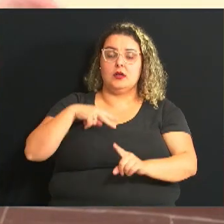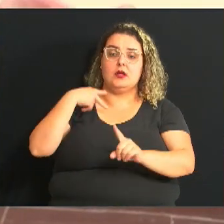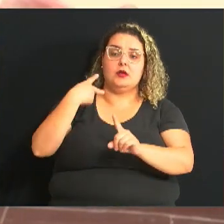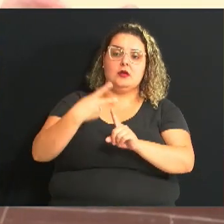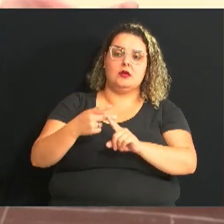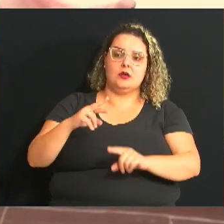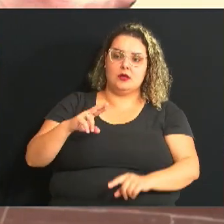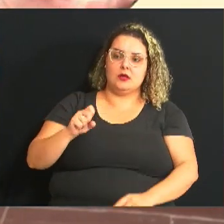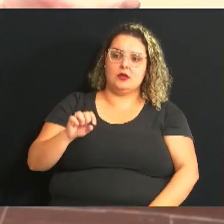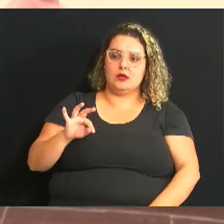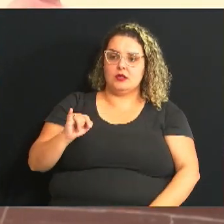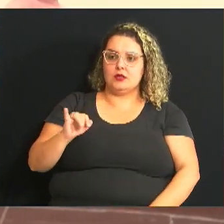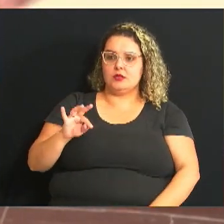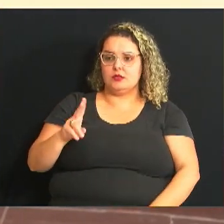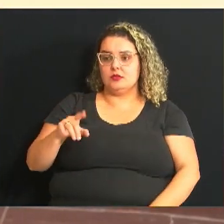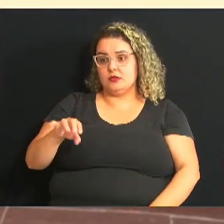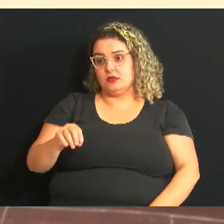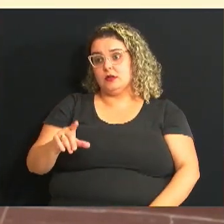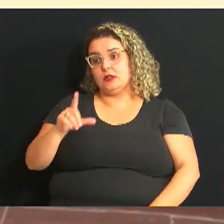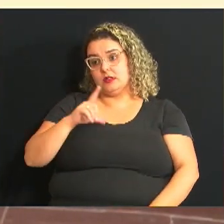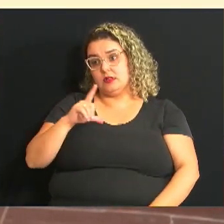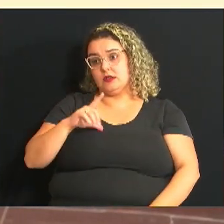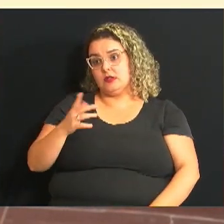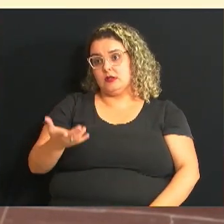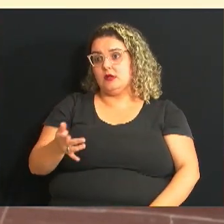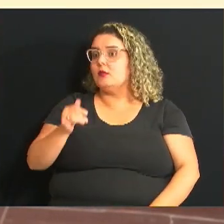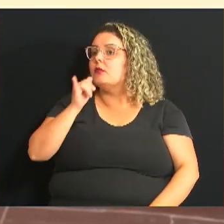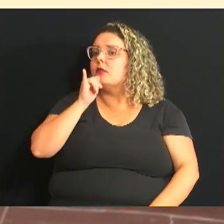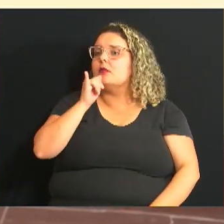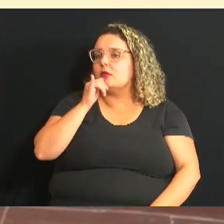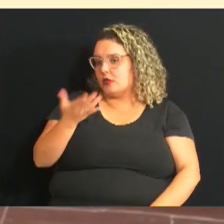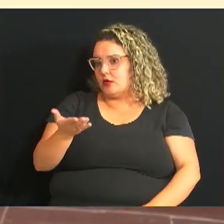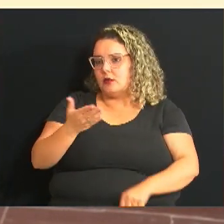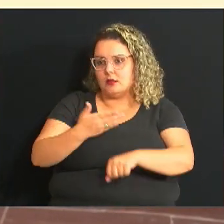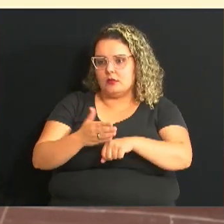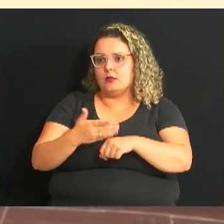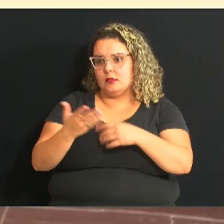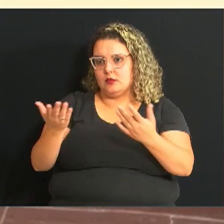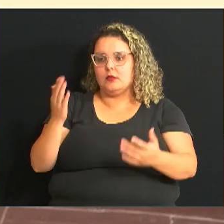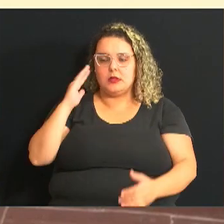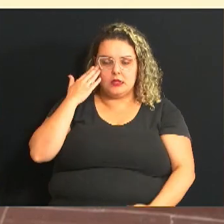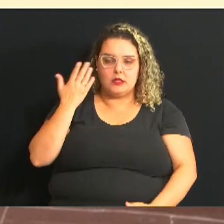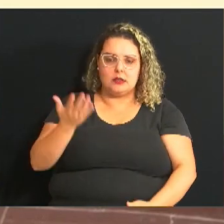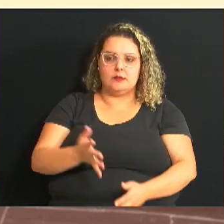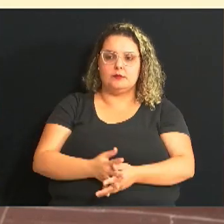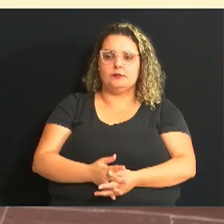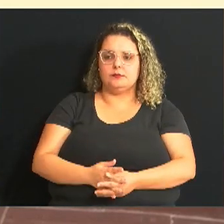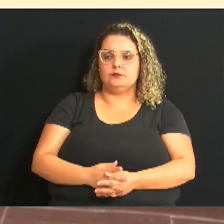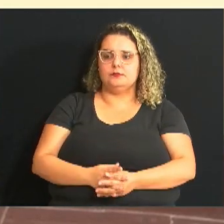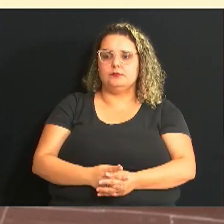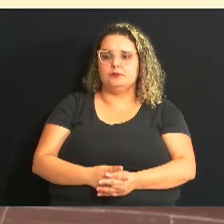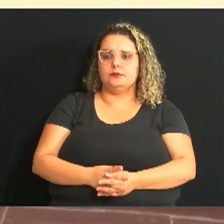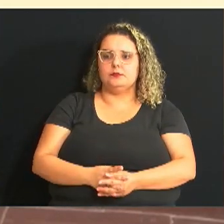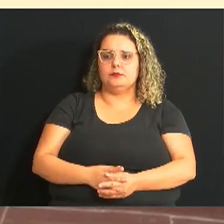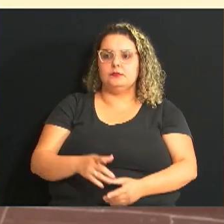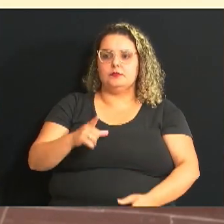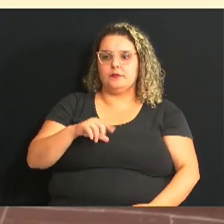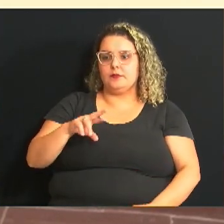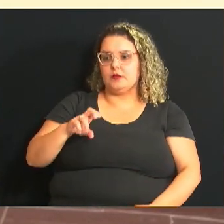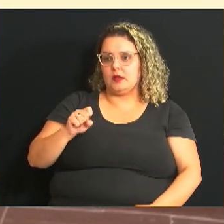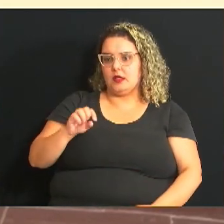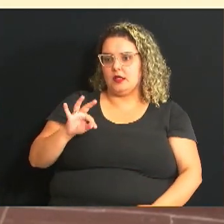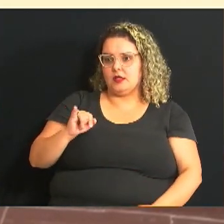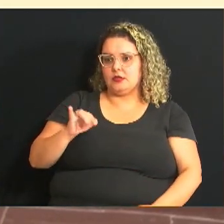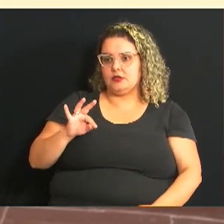que ele teria, tá? Entendi. Então, eu vou te dar um exemplo prático, tá? Eu teria a restituir